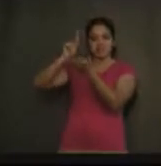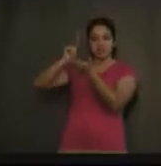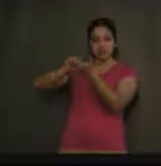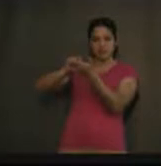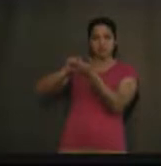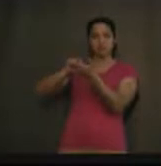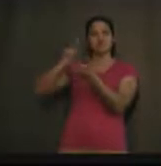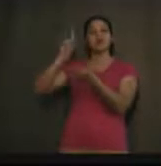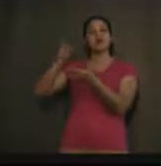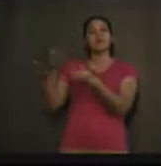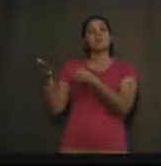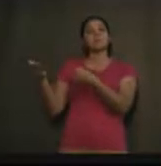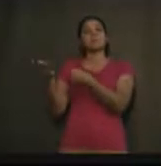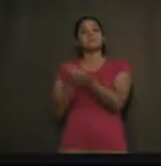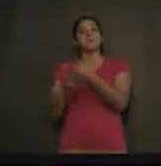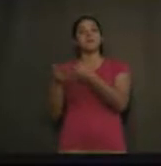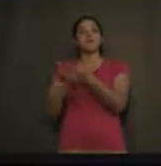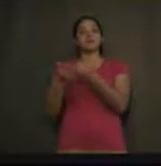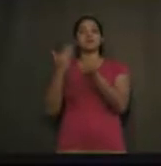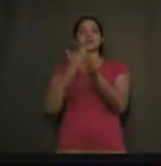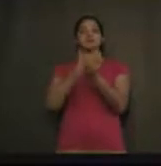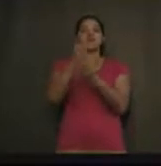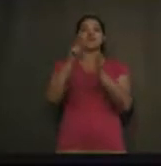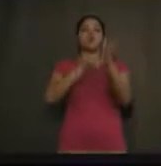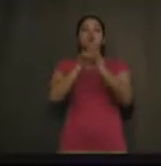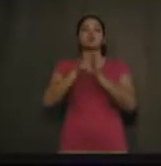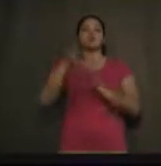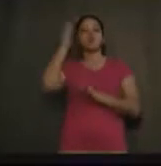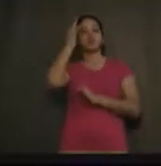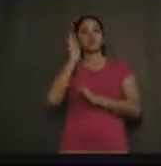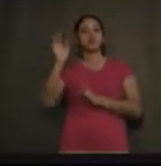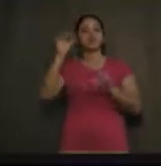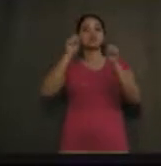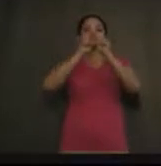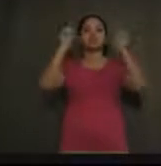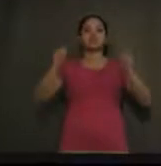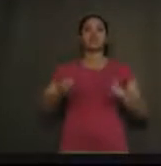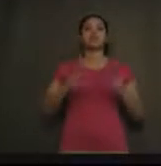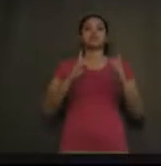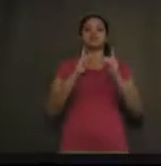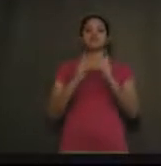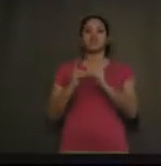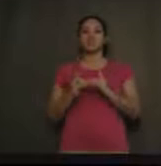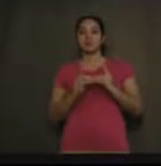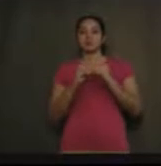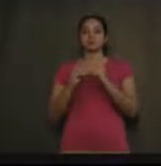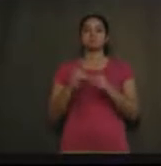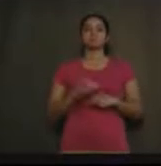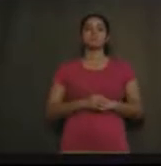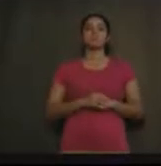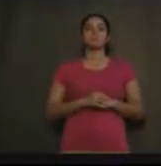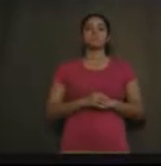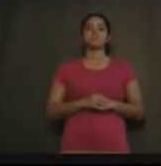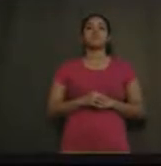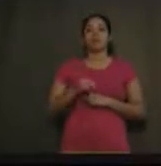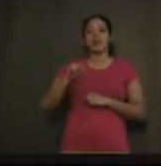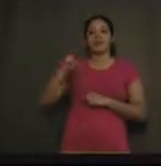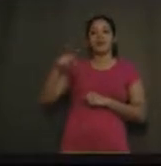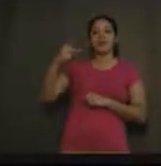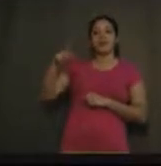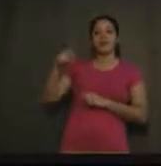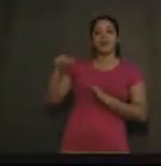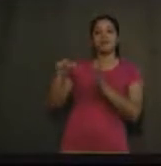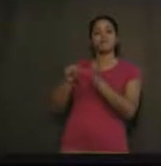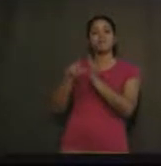da teoria dos sistemas dinâmicos. E é nesse artigo de Poincaré que aparece pela primeira vez a